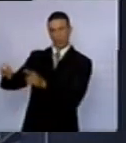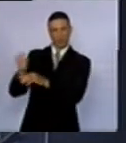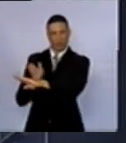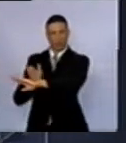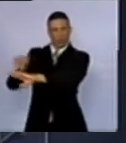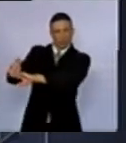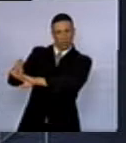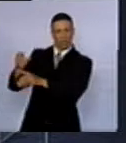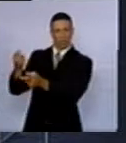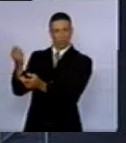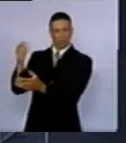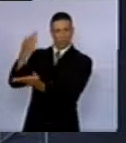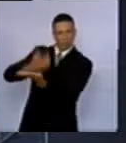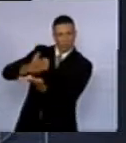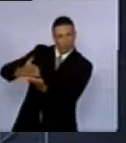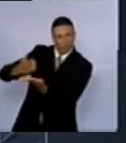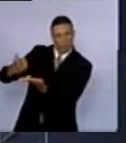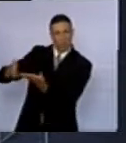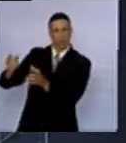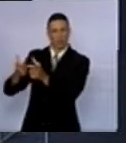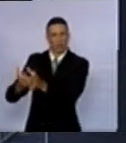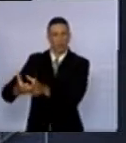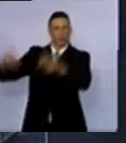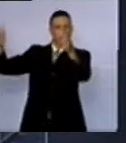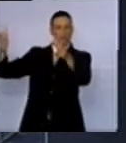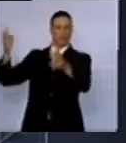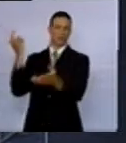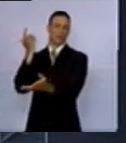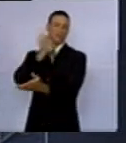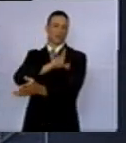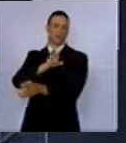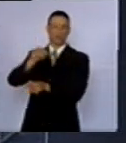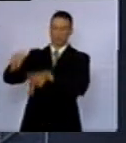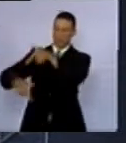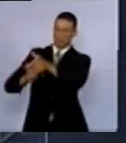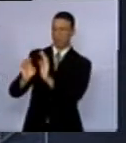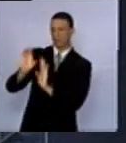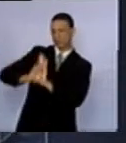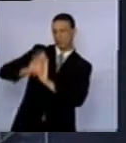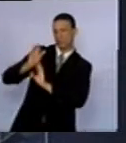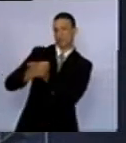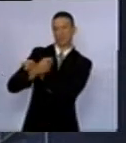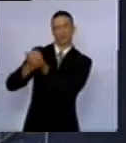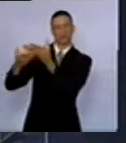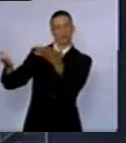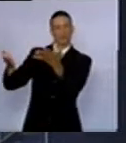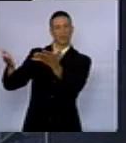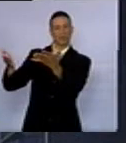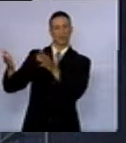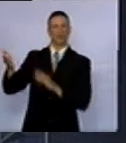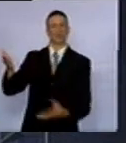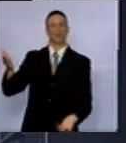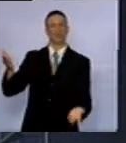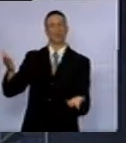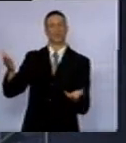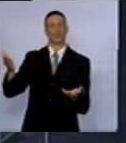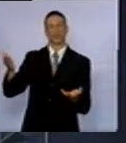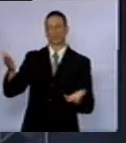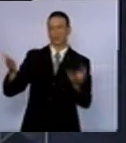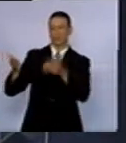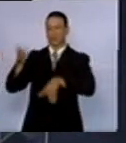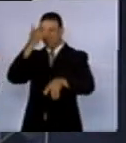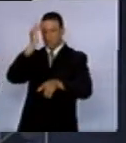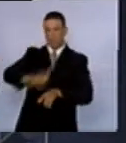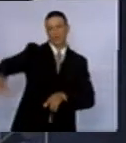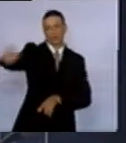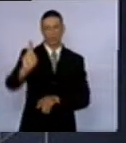para financiar esse aumento de investimentos e a produção dos conteúdos necessários a satisfação